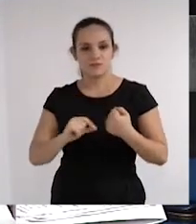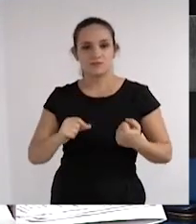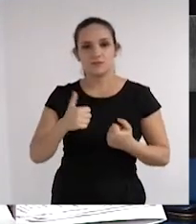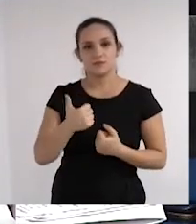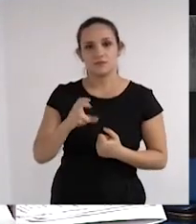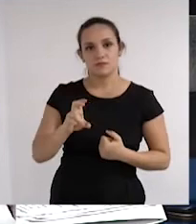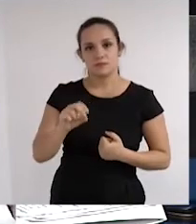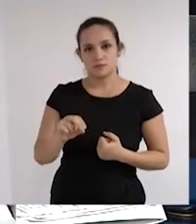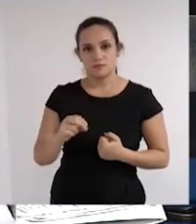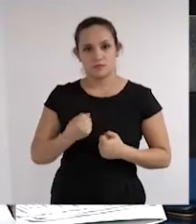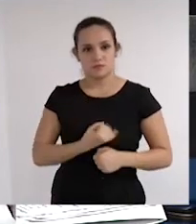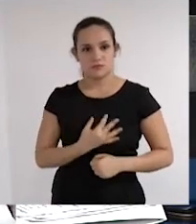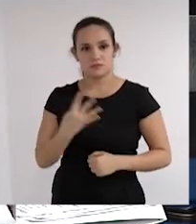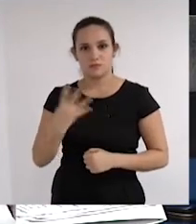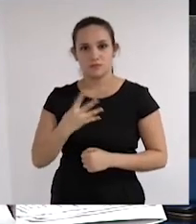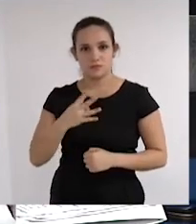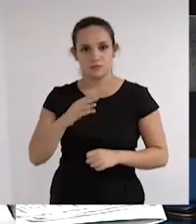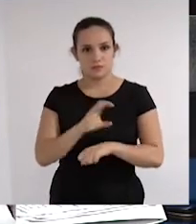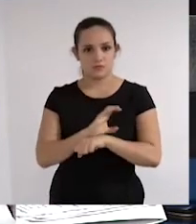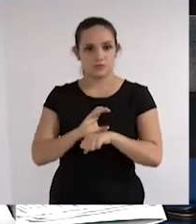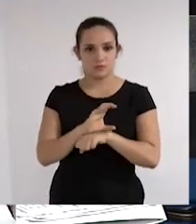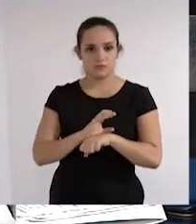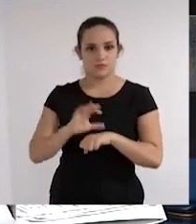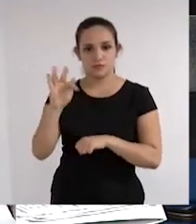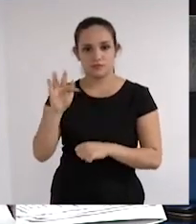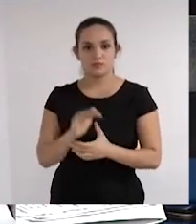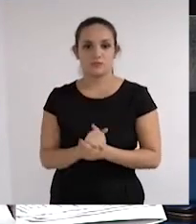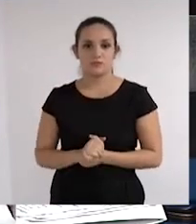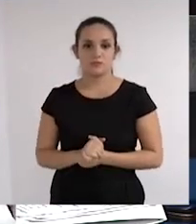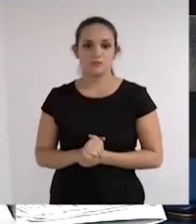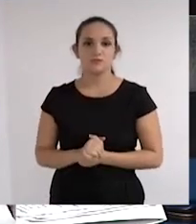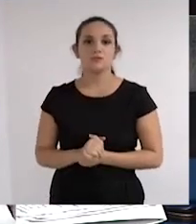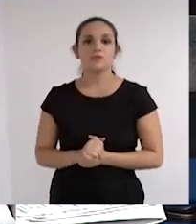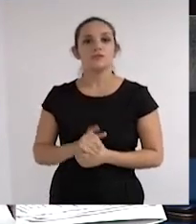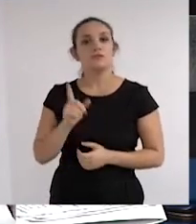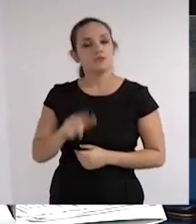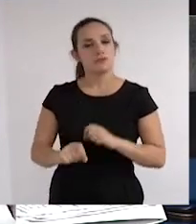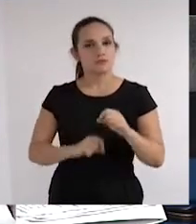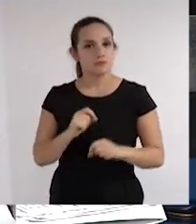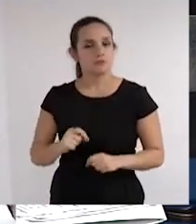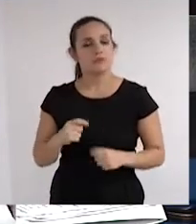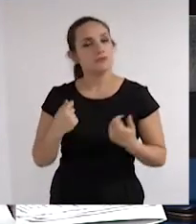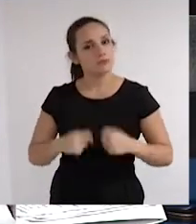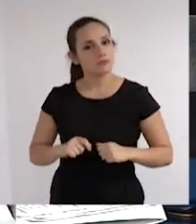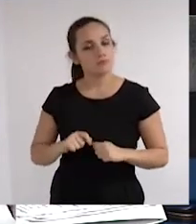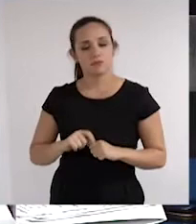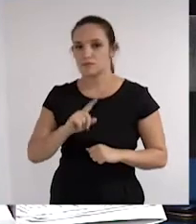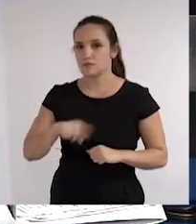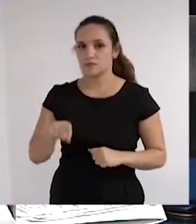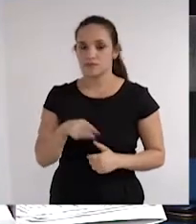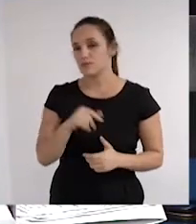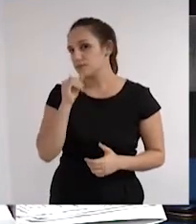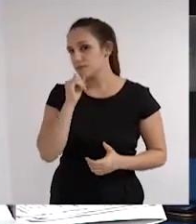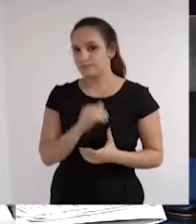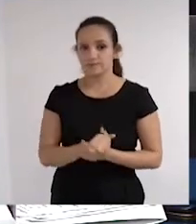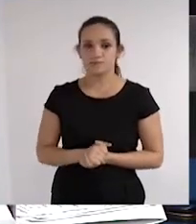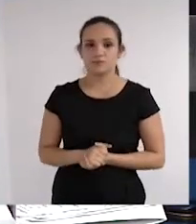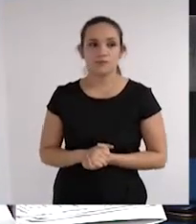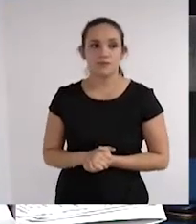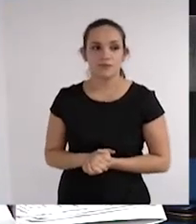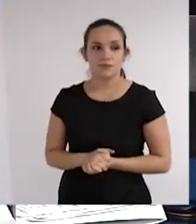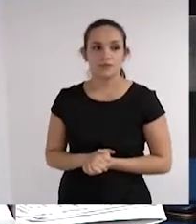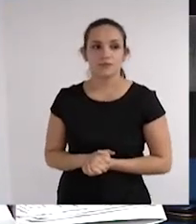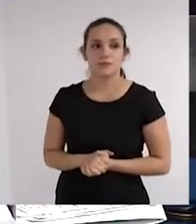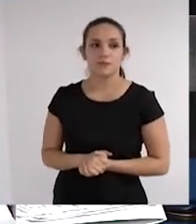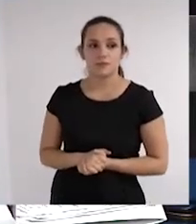inciso 4º da Constituição Federal, diante do caráter confiscatório da medida. Se não, vejamos. Uma